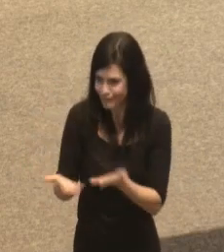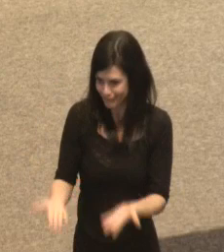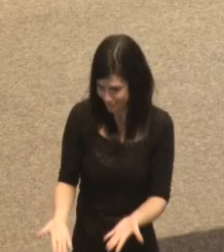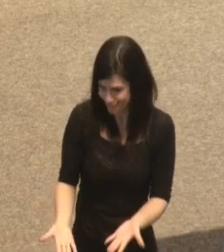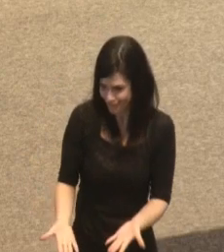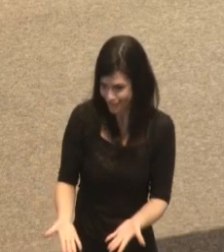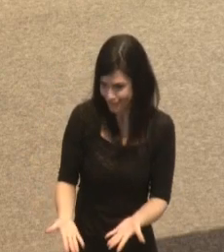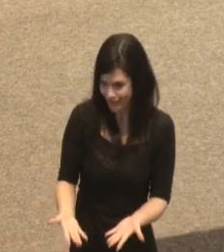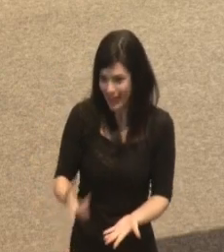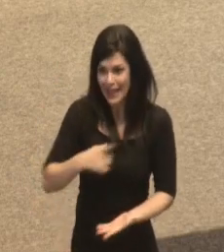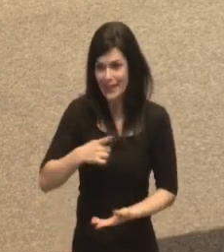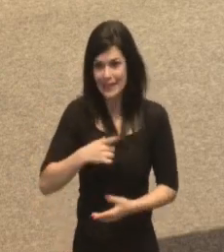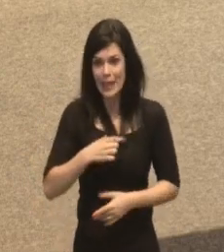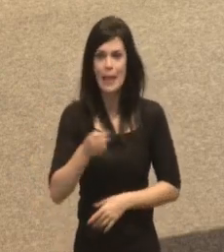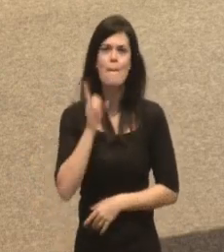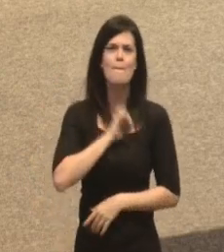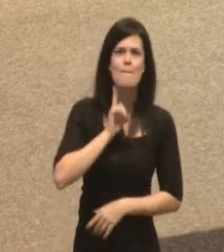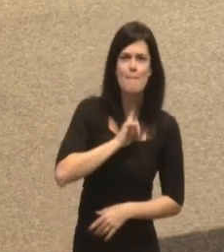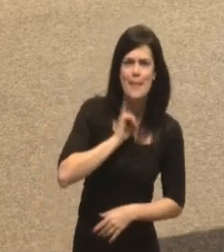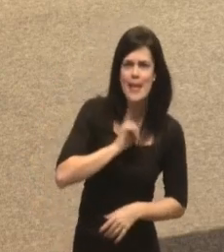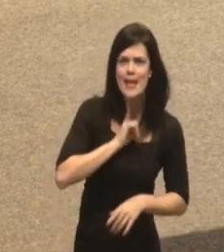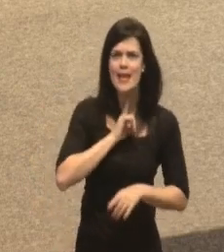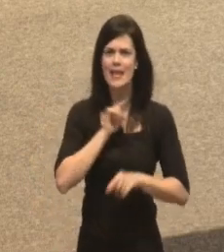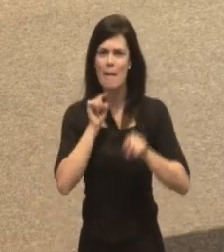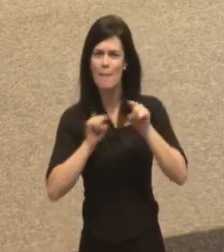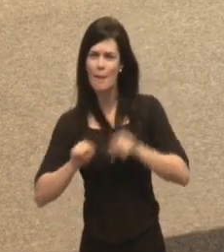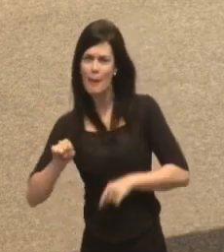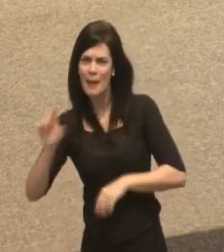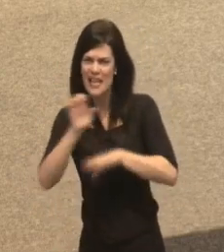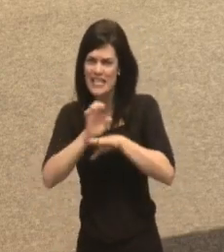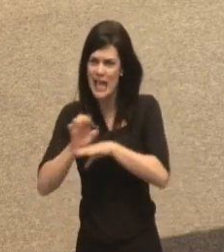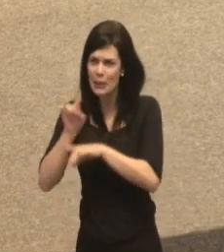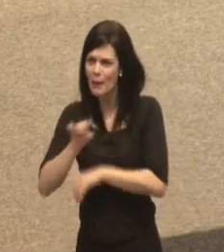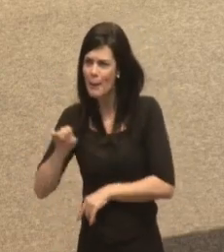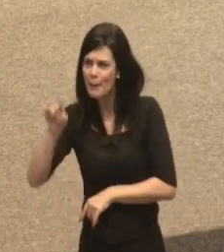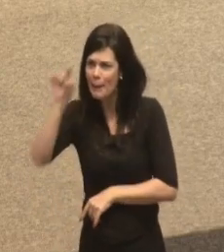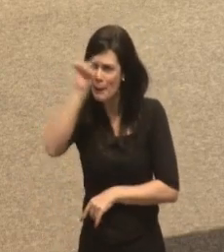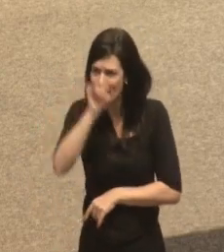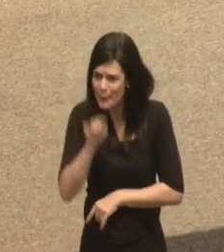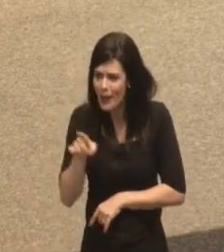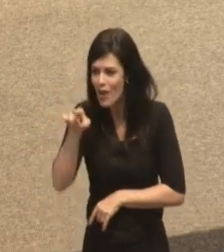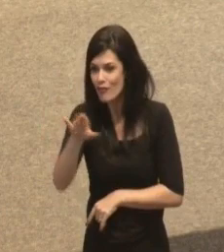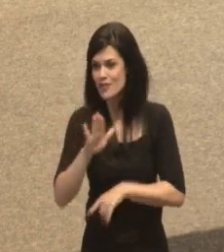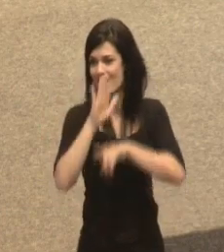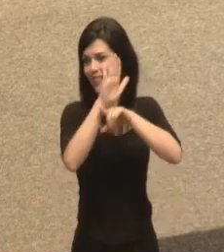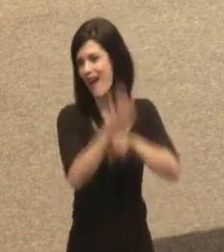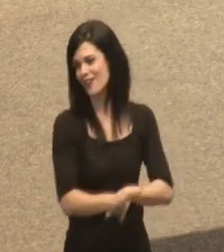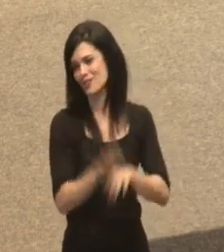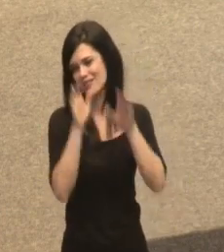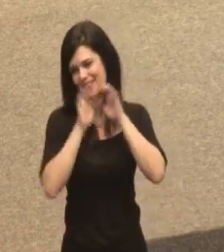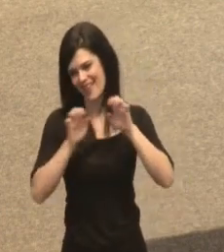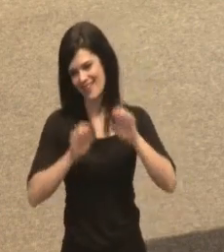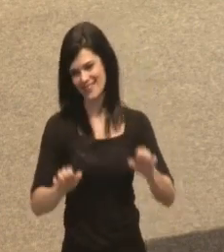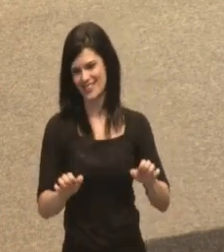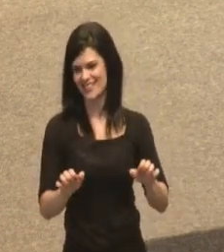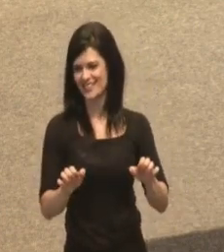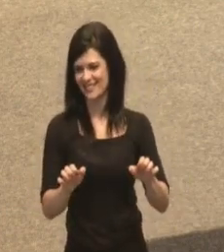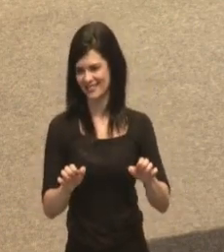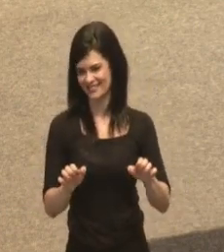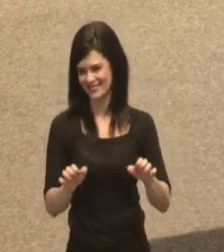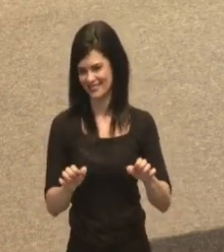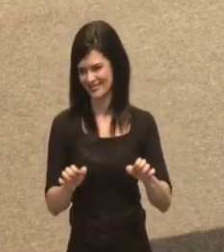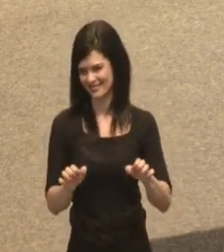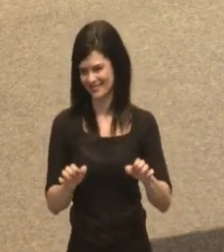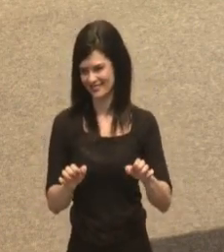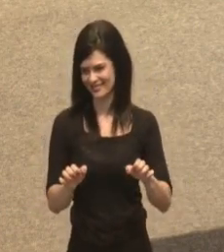Grande do Sul, vai chegar no interior de Minas. Você vai estar promovendo a proclamação do Evangelho com a oferta que você dedicou ao Senhor.